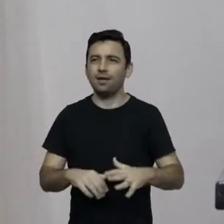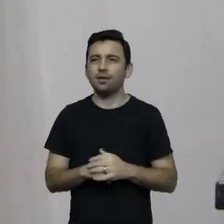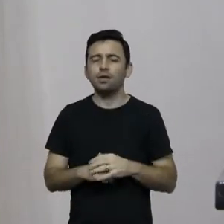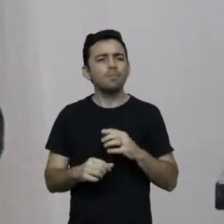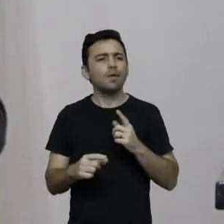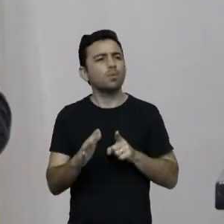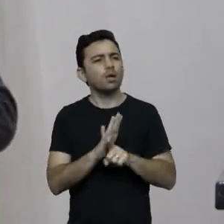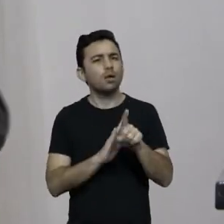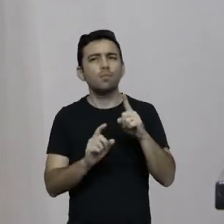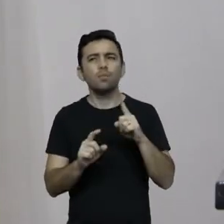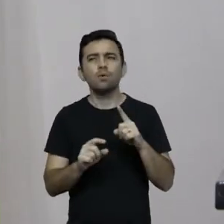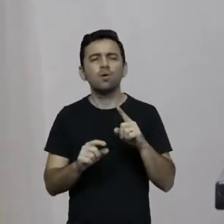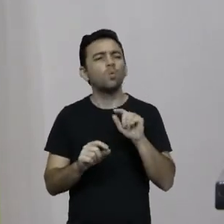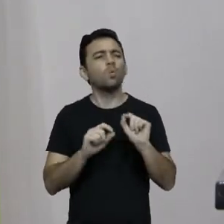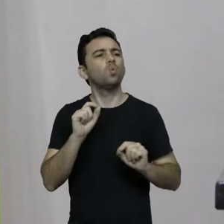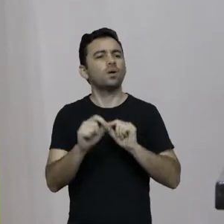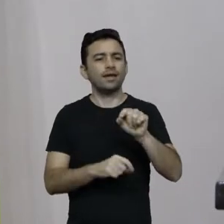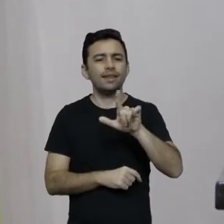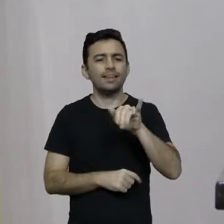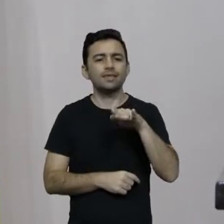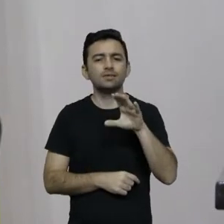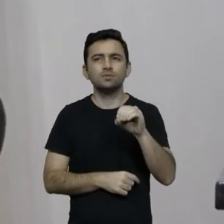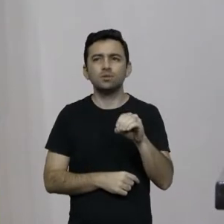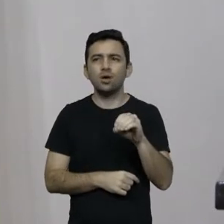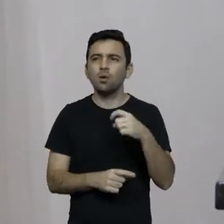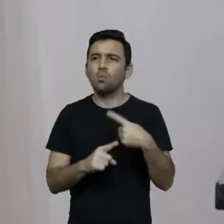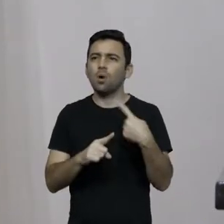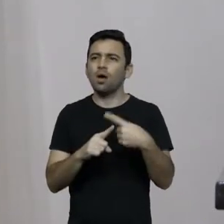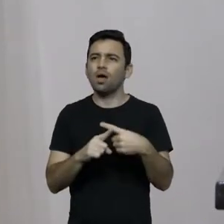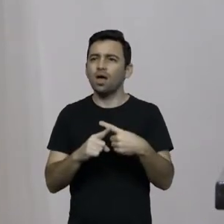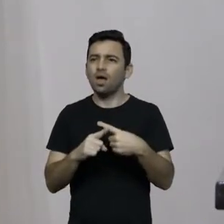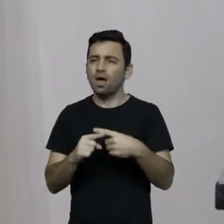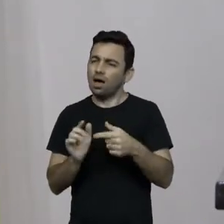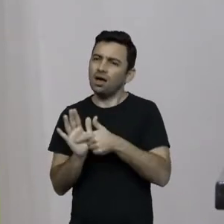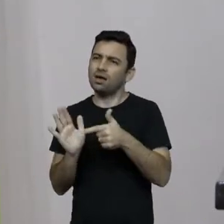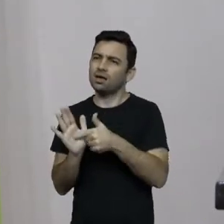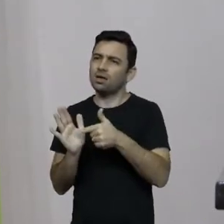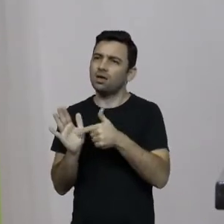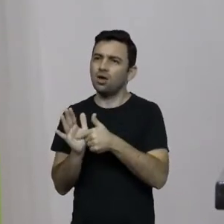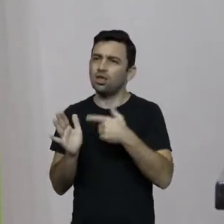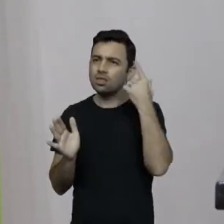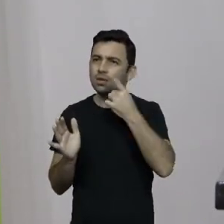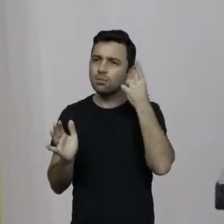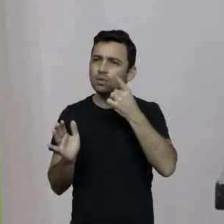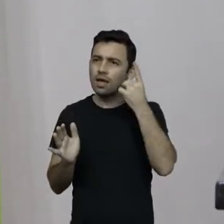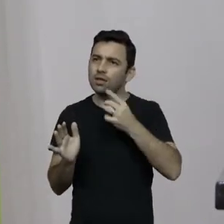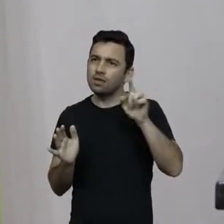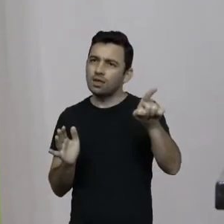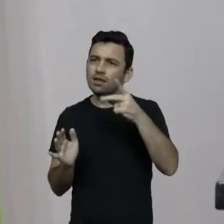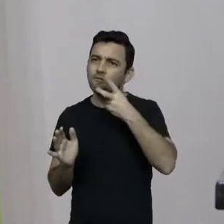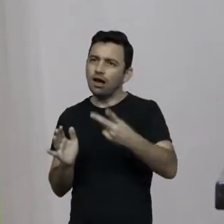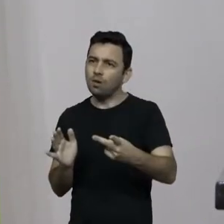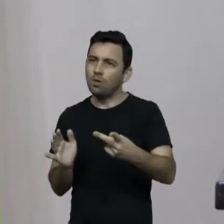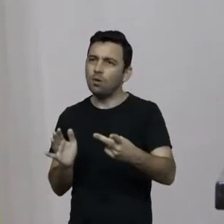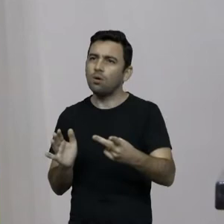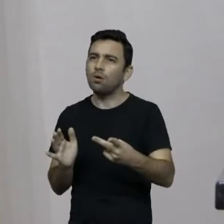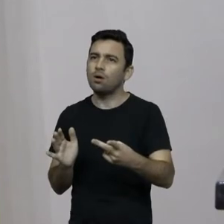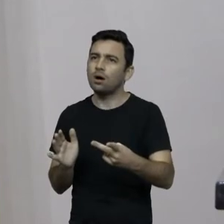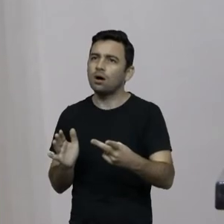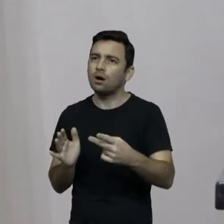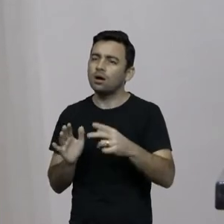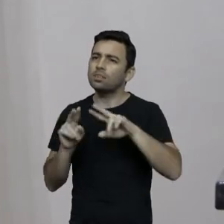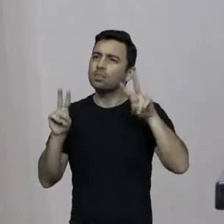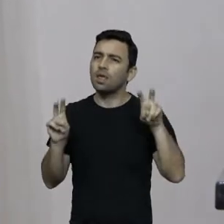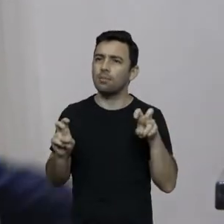Perguntaram para ele que foi isso não porque olha aqui o deputado fulano de tal falou tá o dia sobre